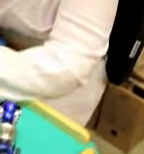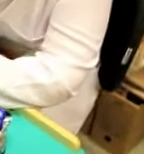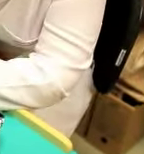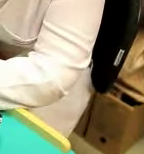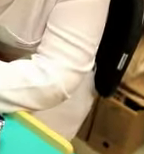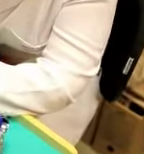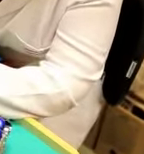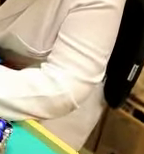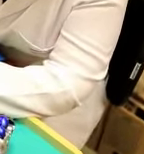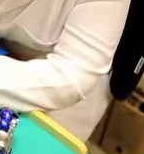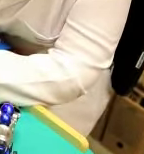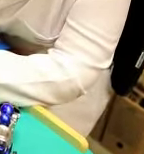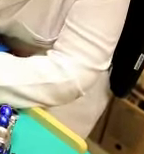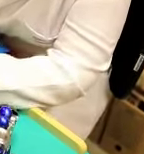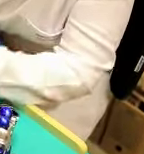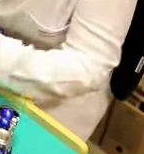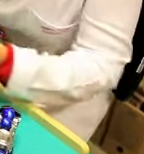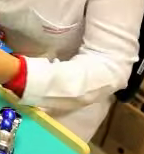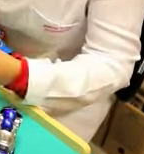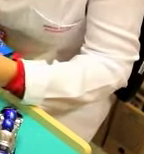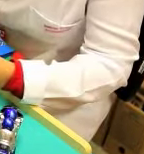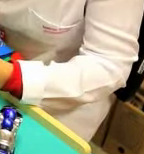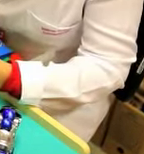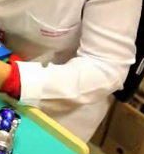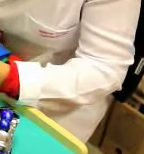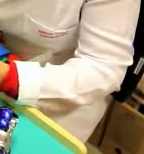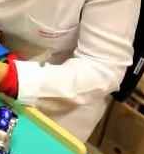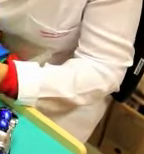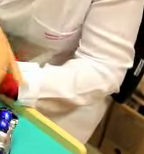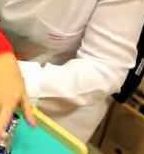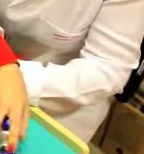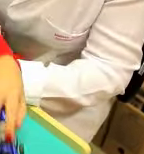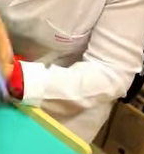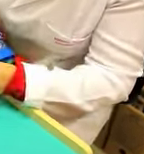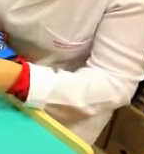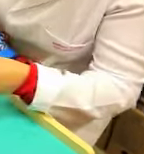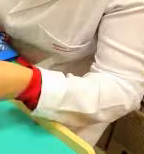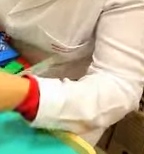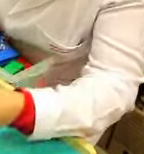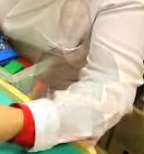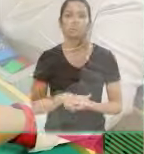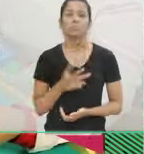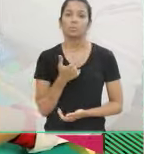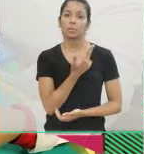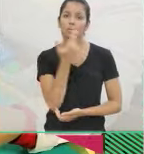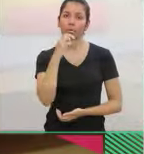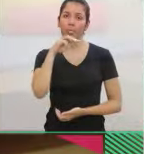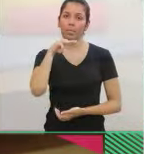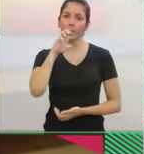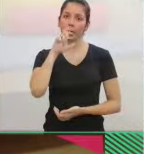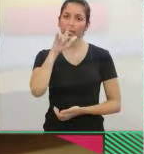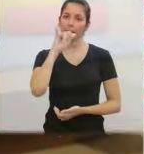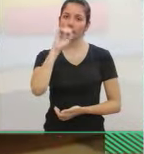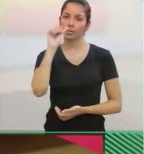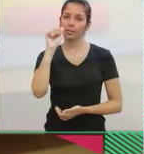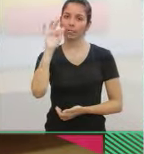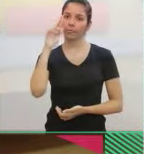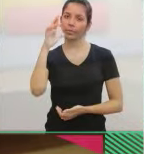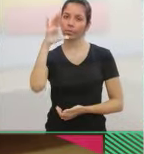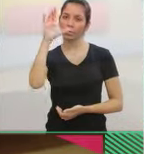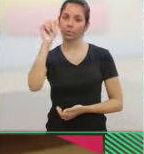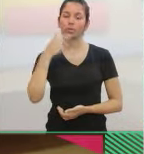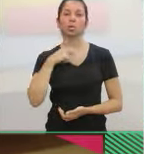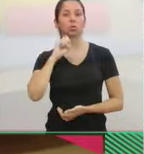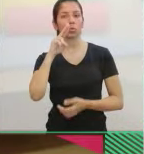Mulher vestindo jaleco branco, sentada em frente a um menino com implante coclear, mostra uma peça de encaixe azul. Meu nome é Melissa França,